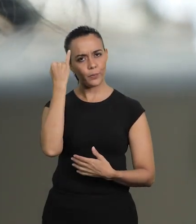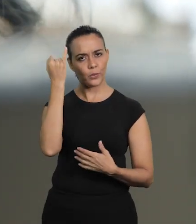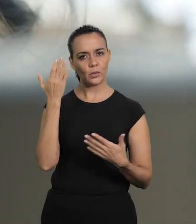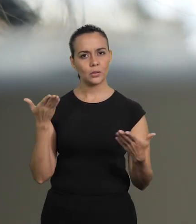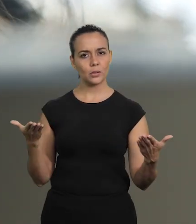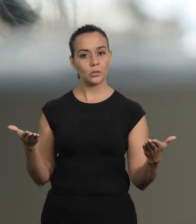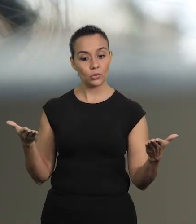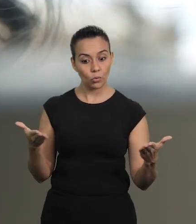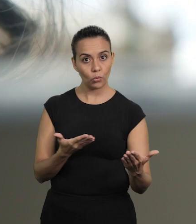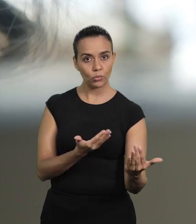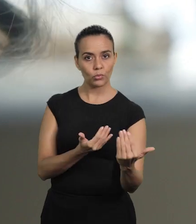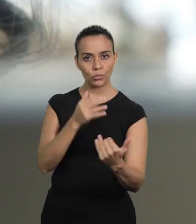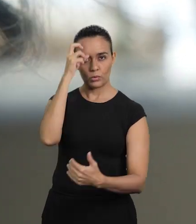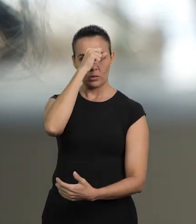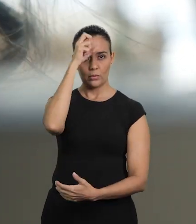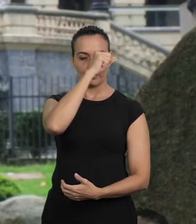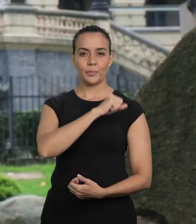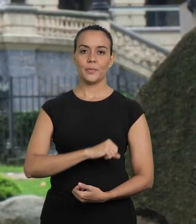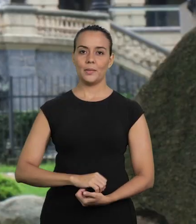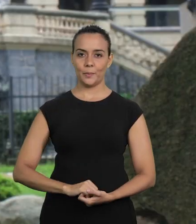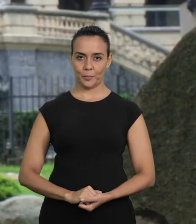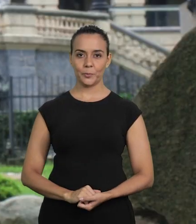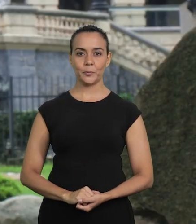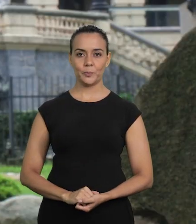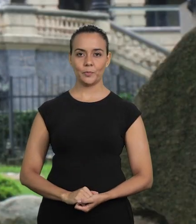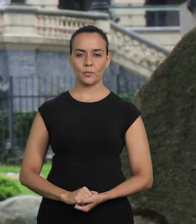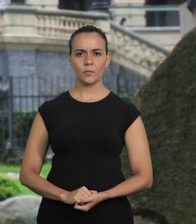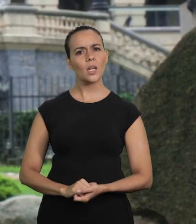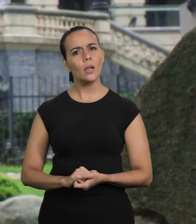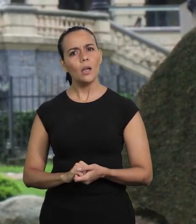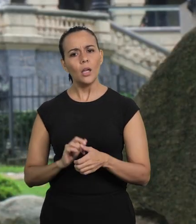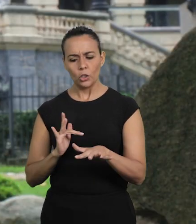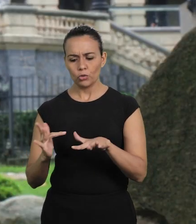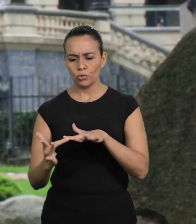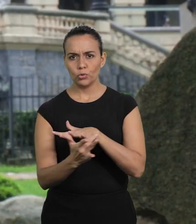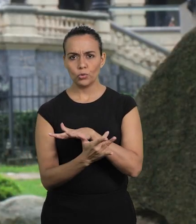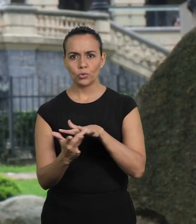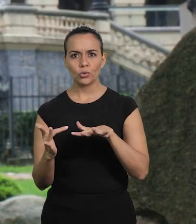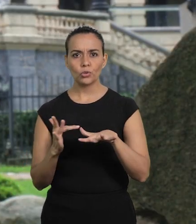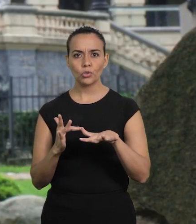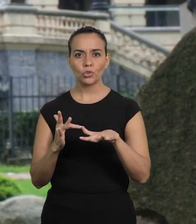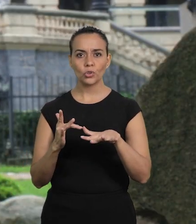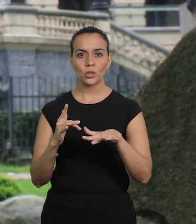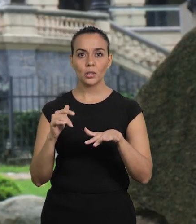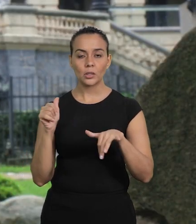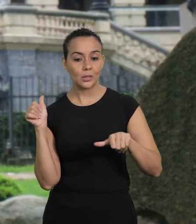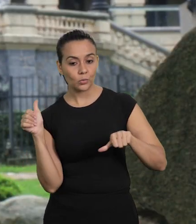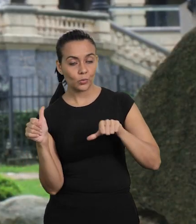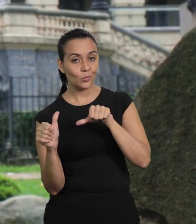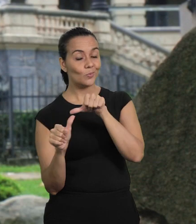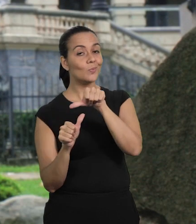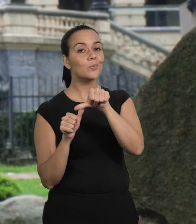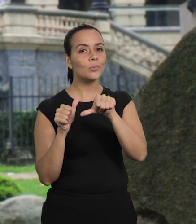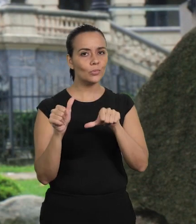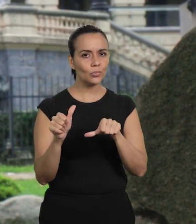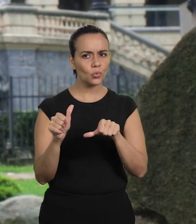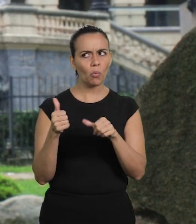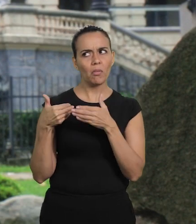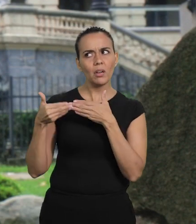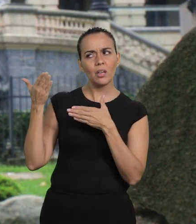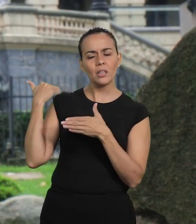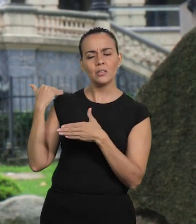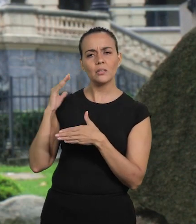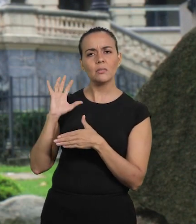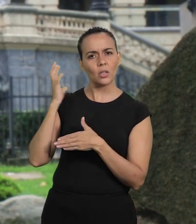jovens. A transformação digital, ela é algo que já estava acontecendo há um bom tempo.